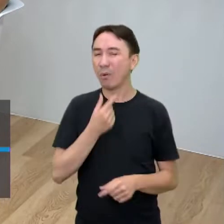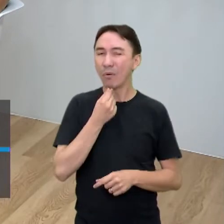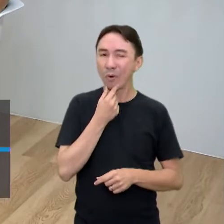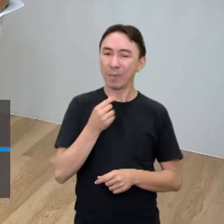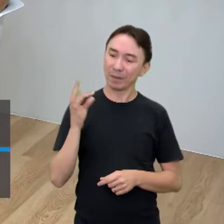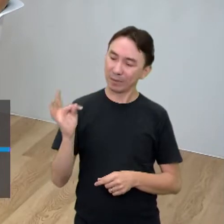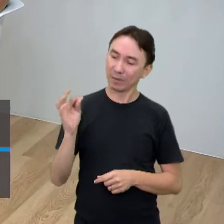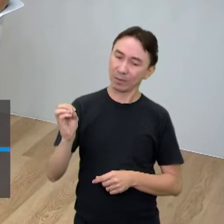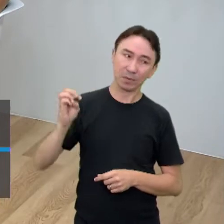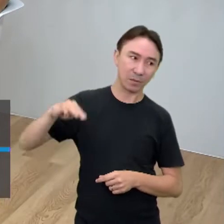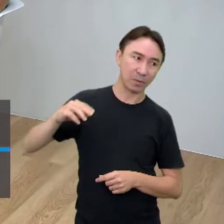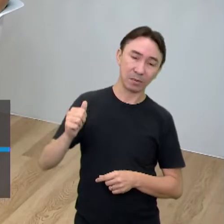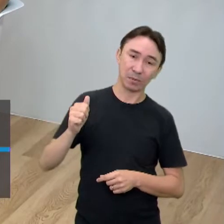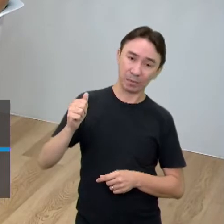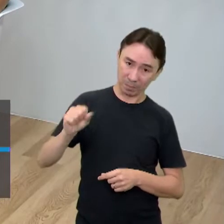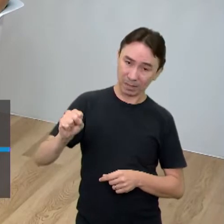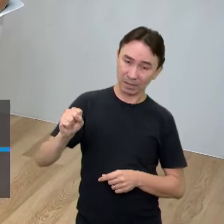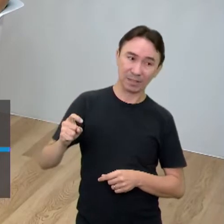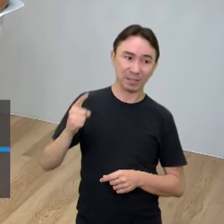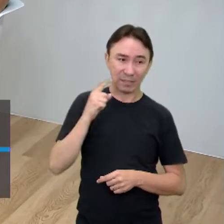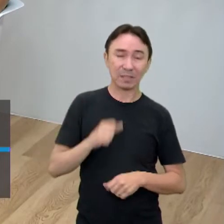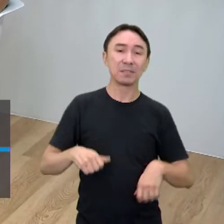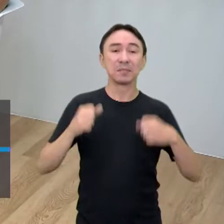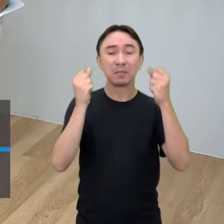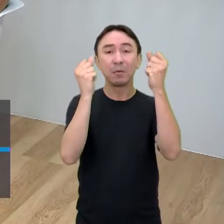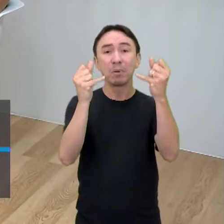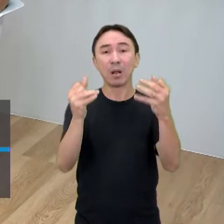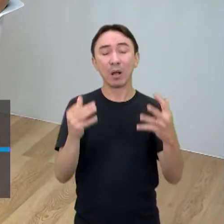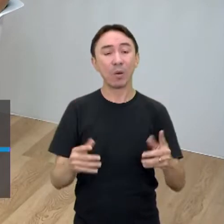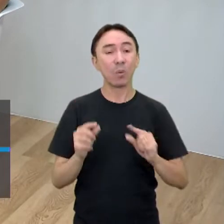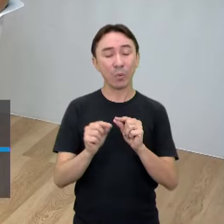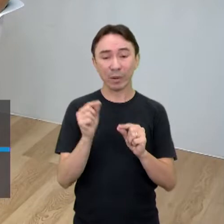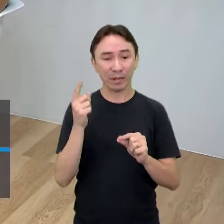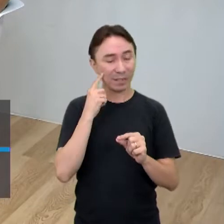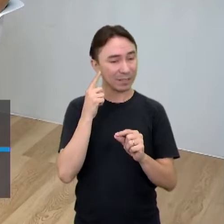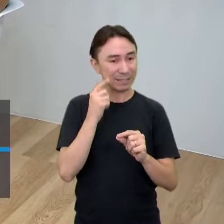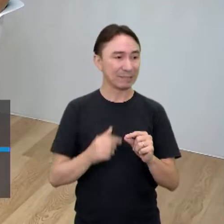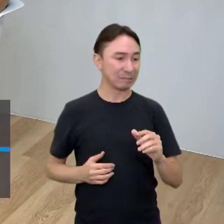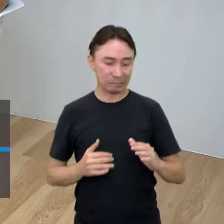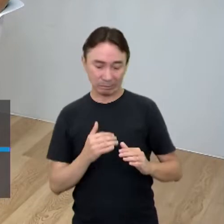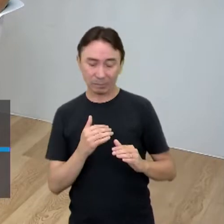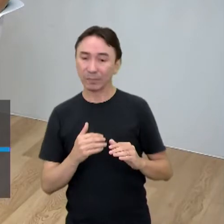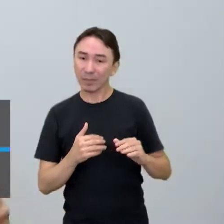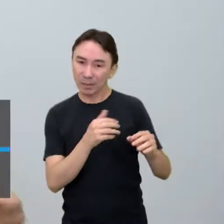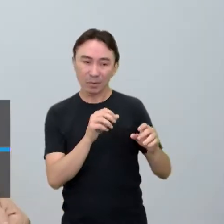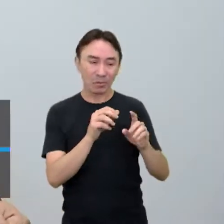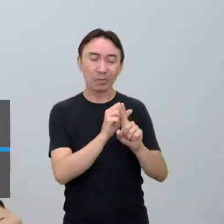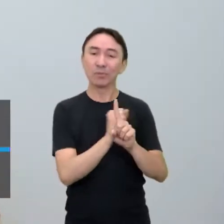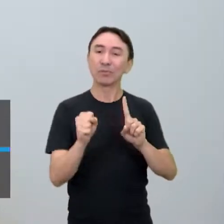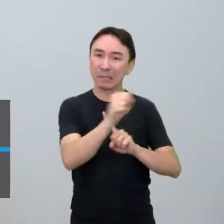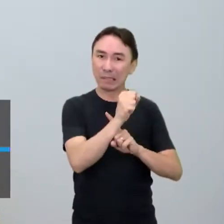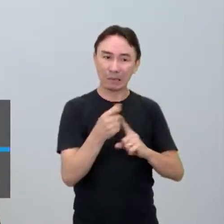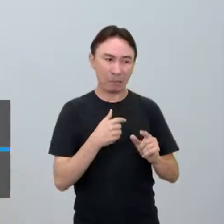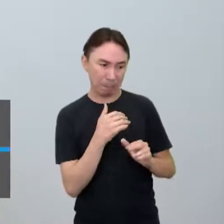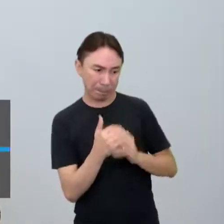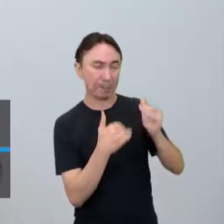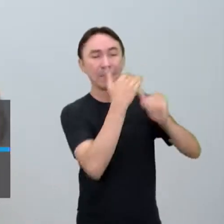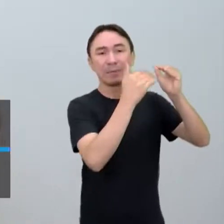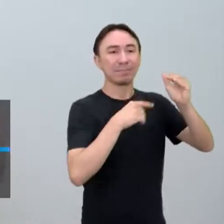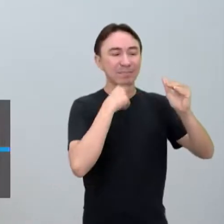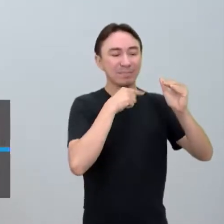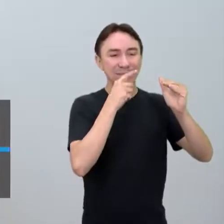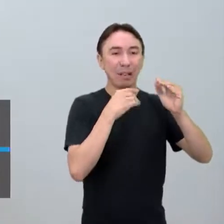pontua que a estratificação social ela começou a ficar cada vez mais intensa, né?